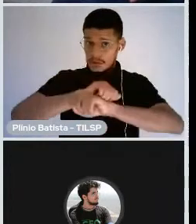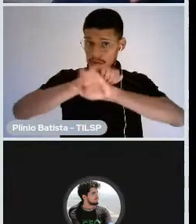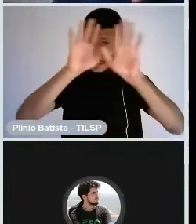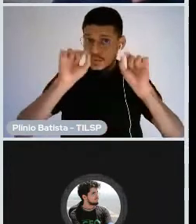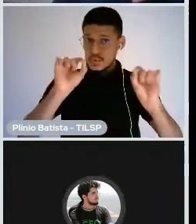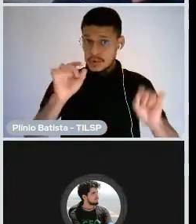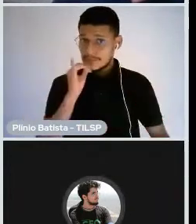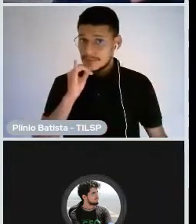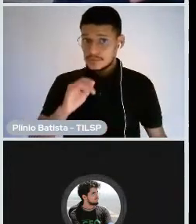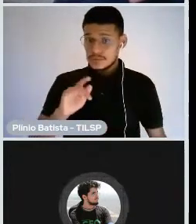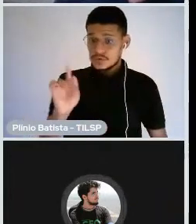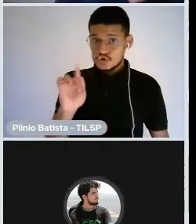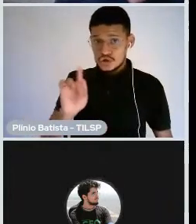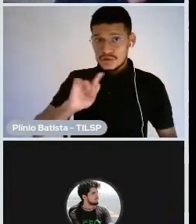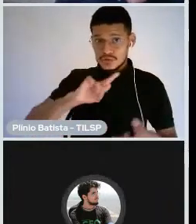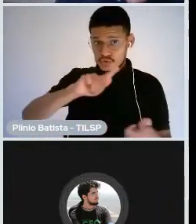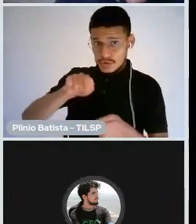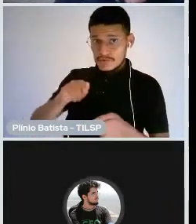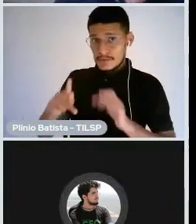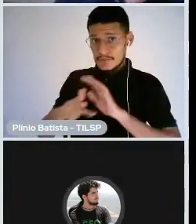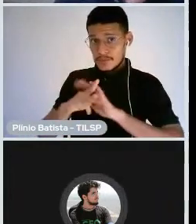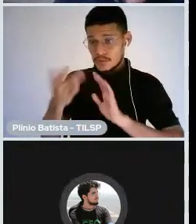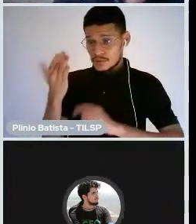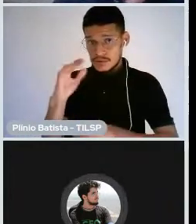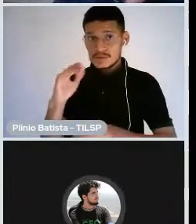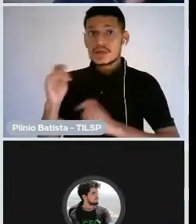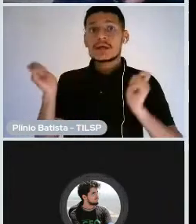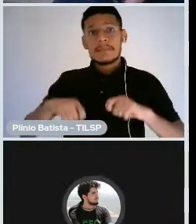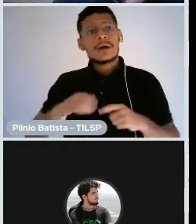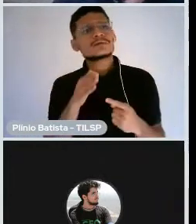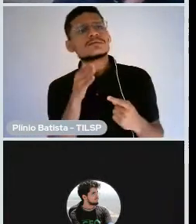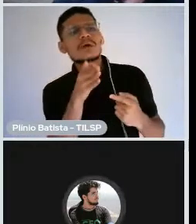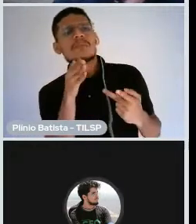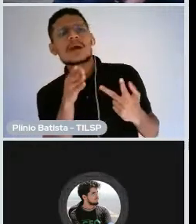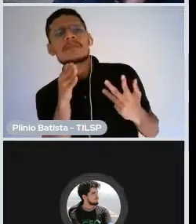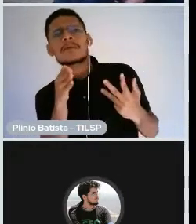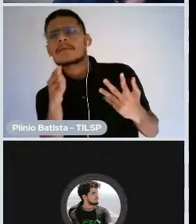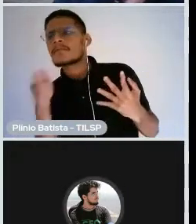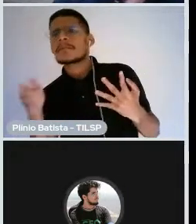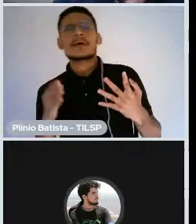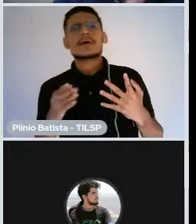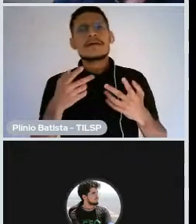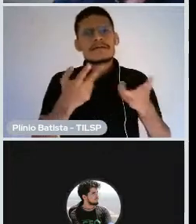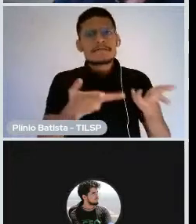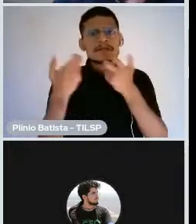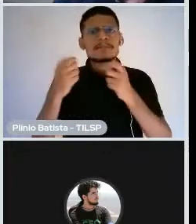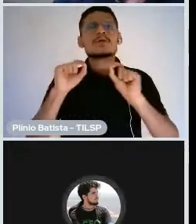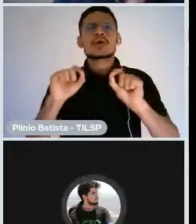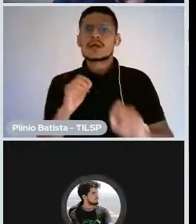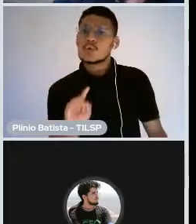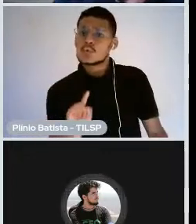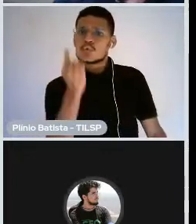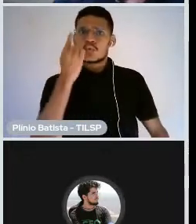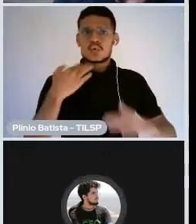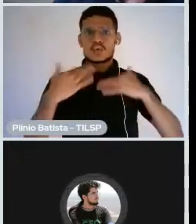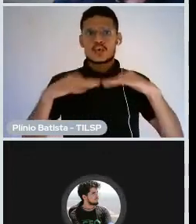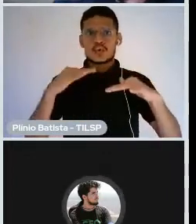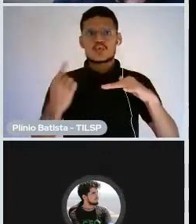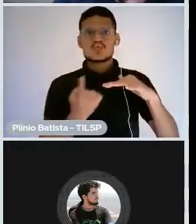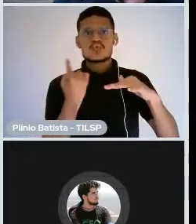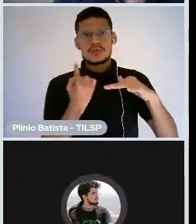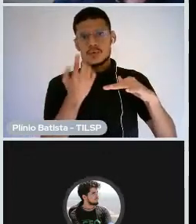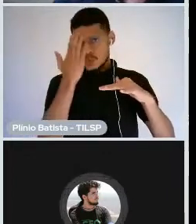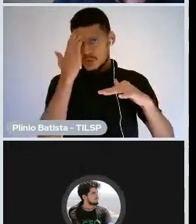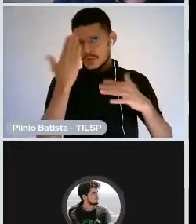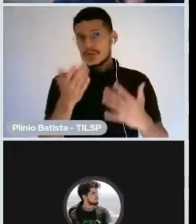como ciência ela começa a abordar e ver diversos fatos para entender um só movimento, né? Então, a gente vê que a expectativa